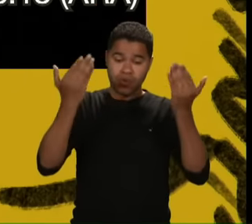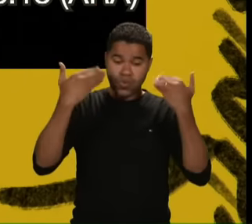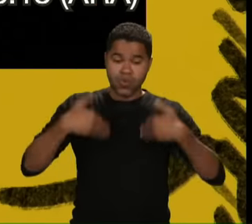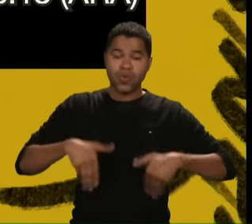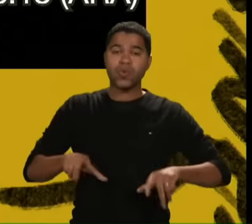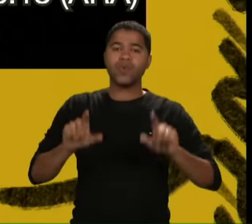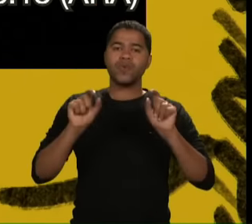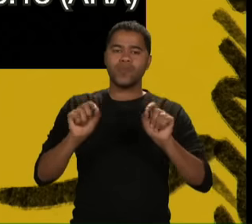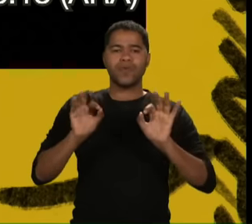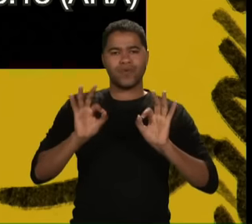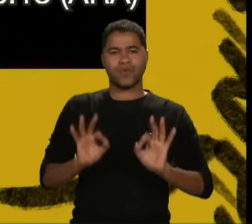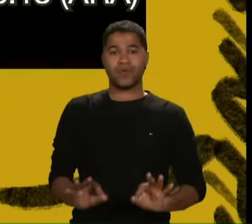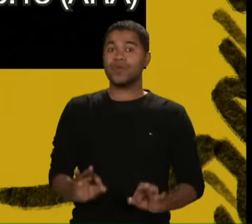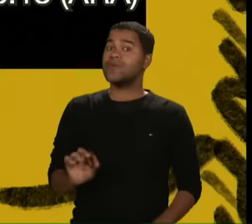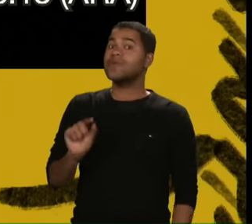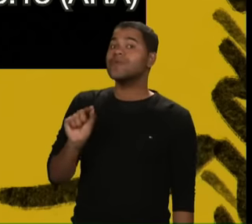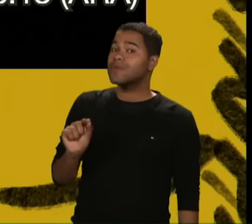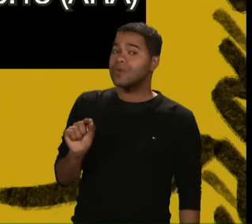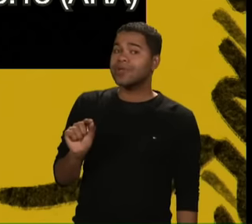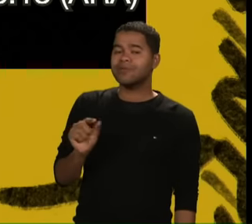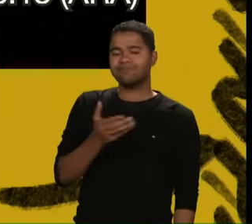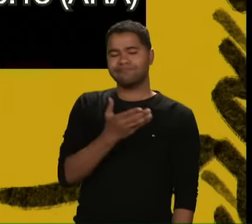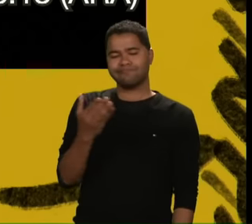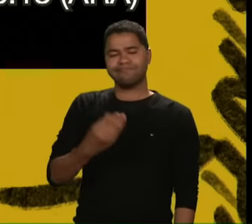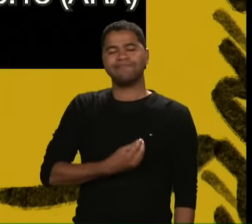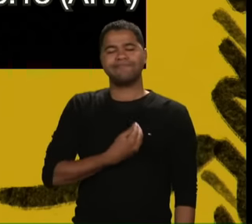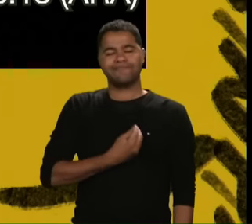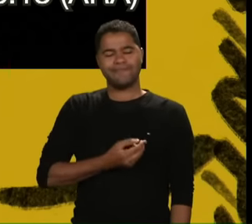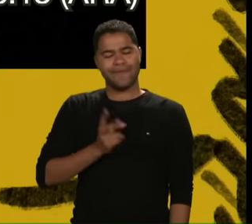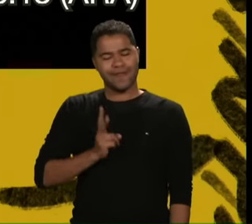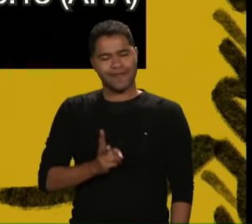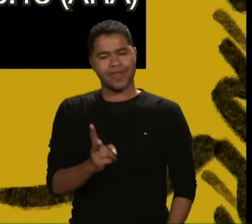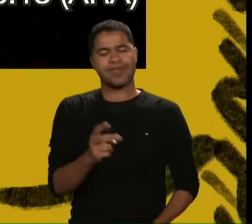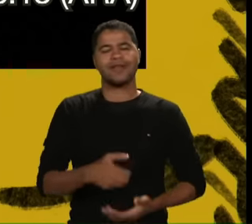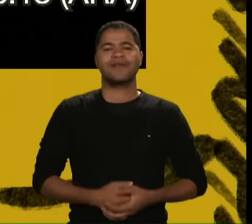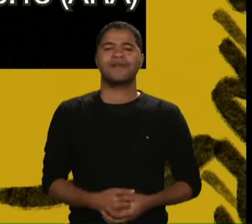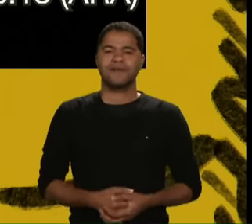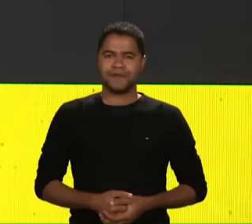quê? Certamente o quê? Vivereis.